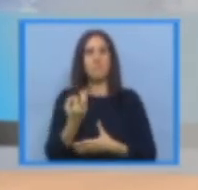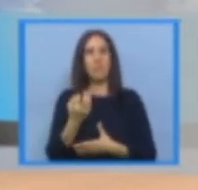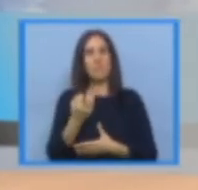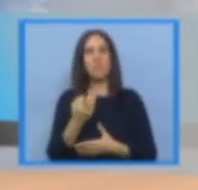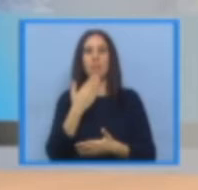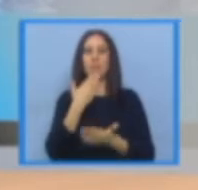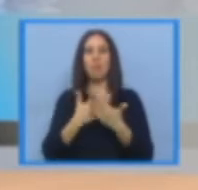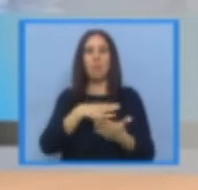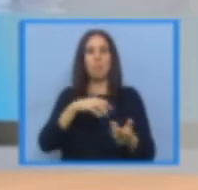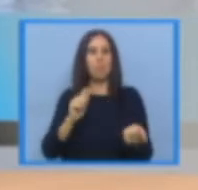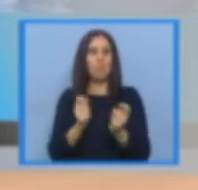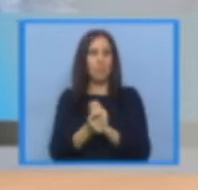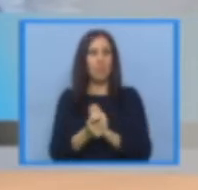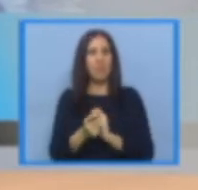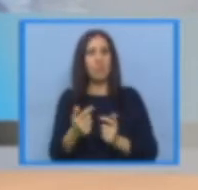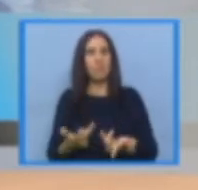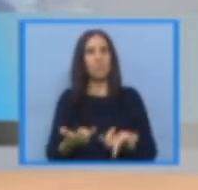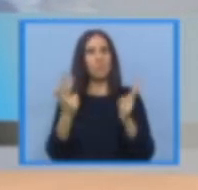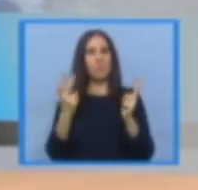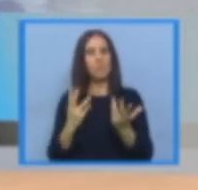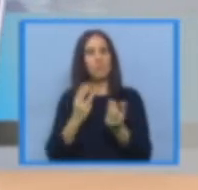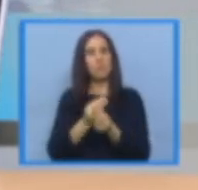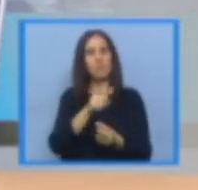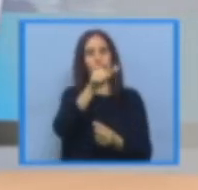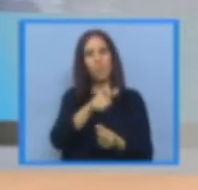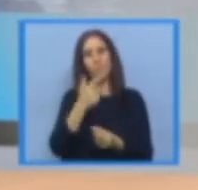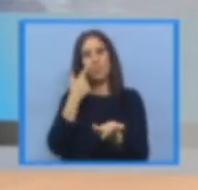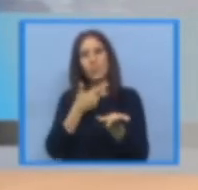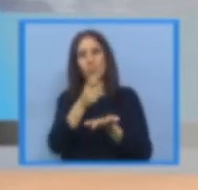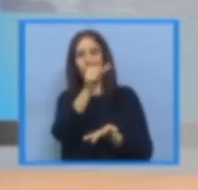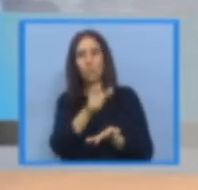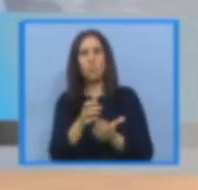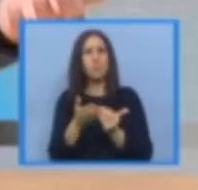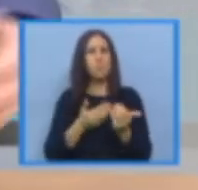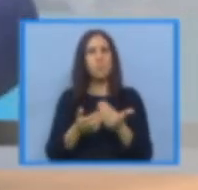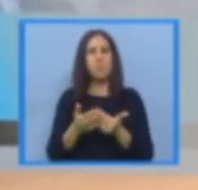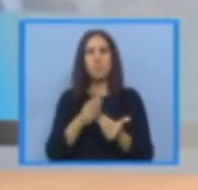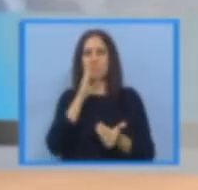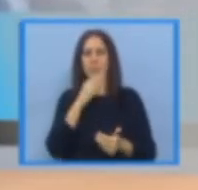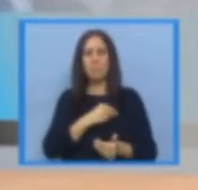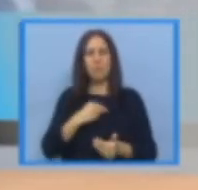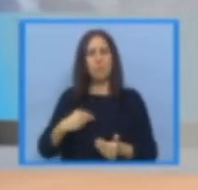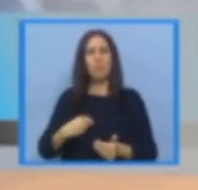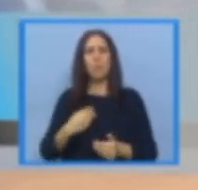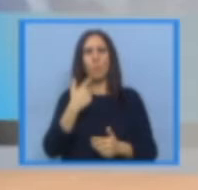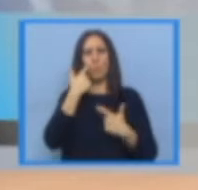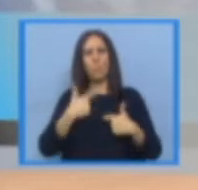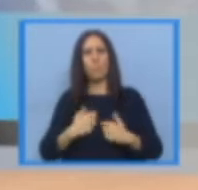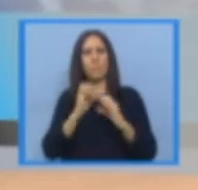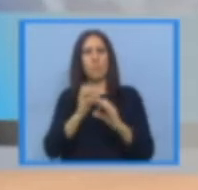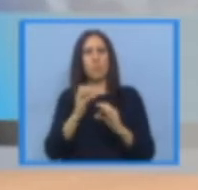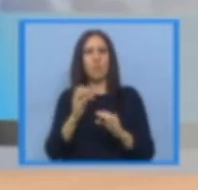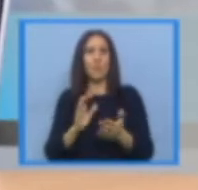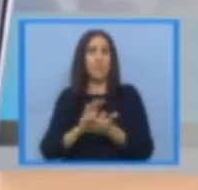que muda o mundo, é esta disponibilidade para estar com o outro e conhecer o outro, independentemente se estamos como médicos, como humanitários,